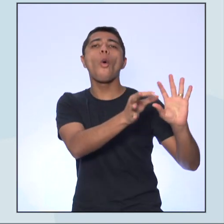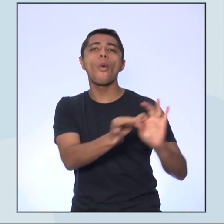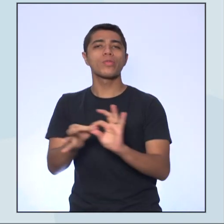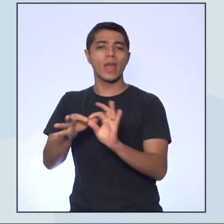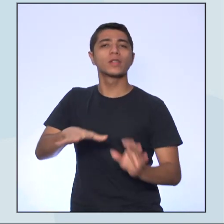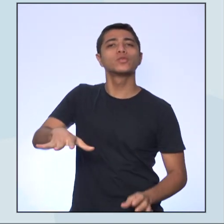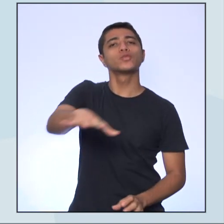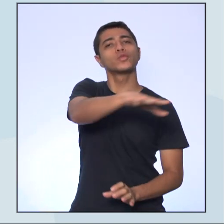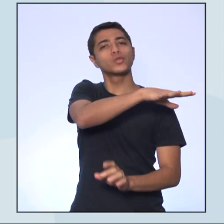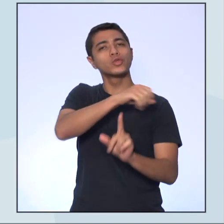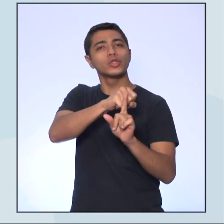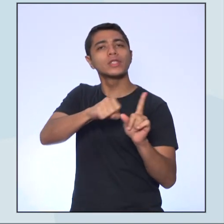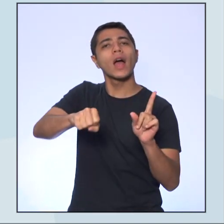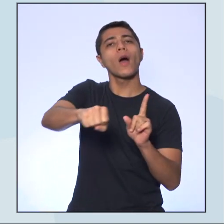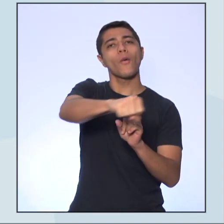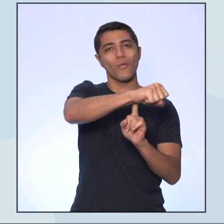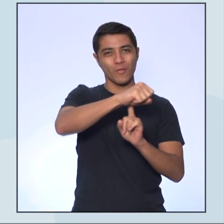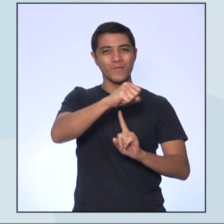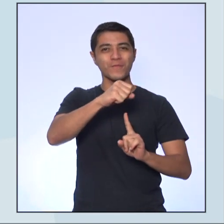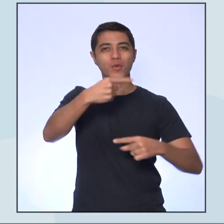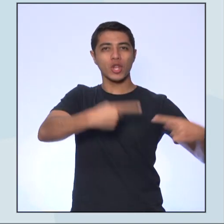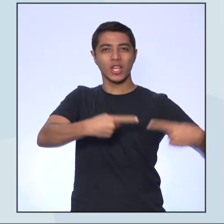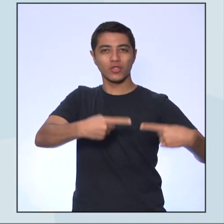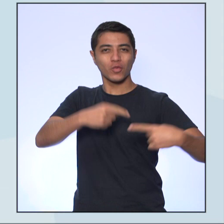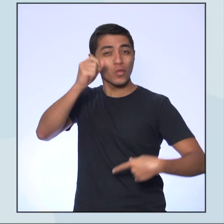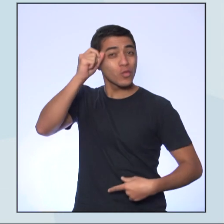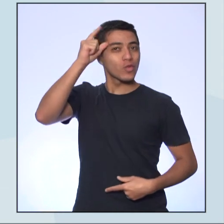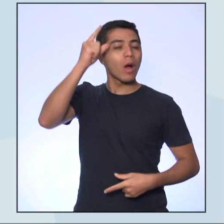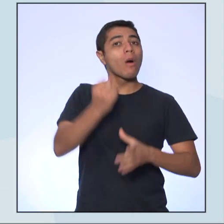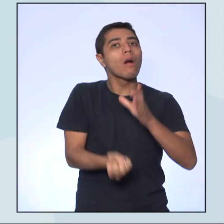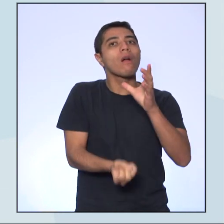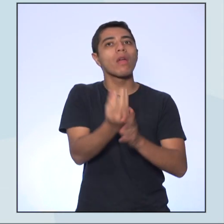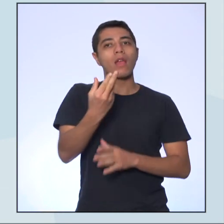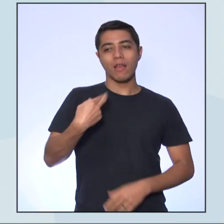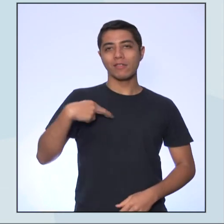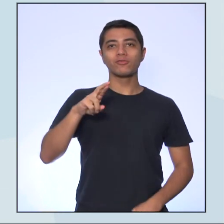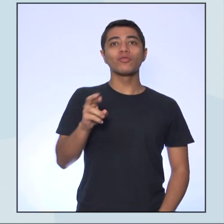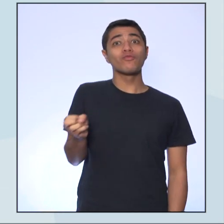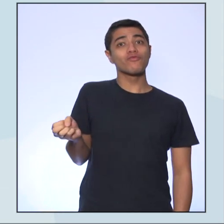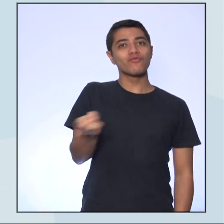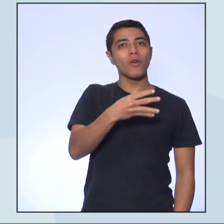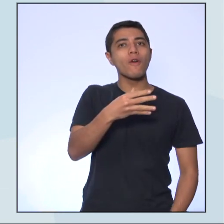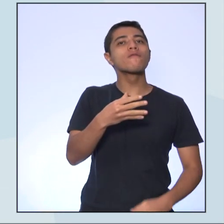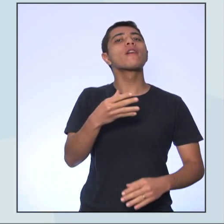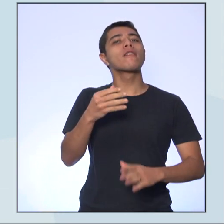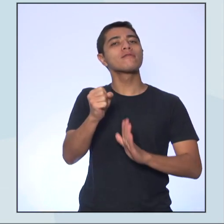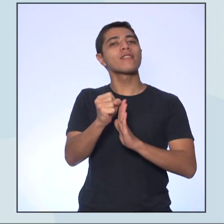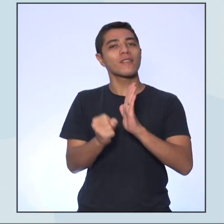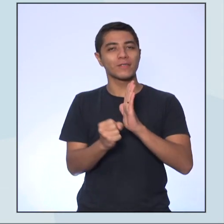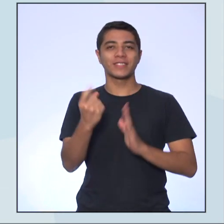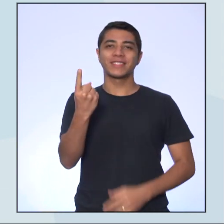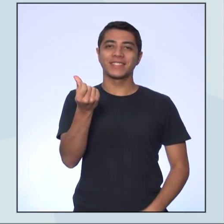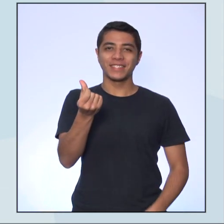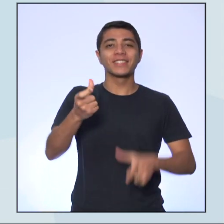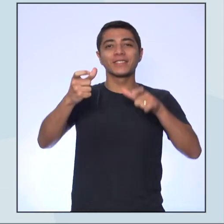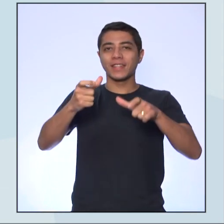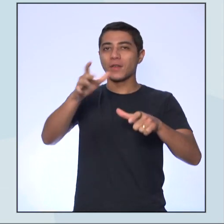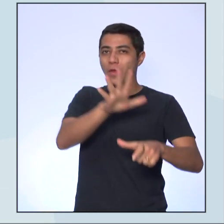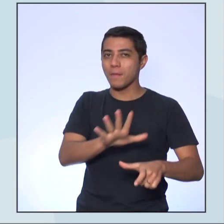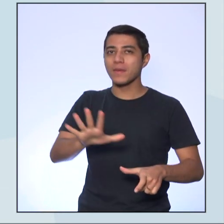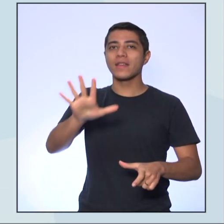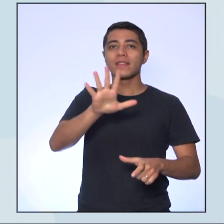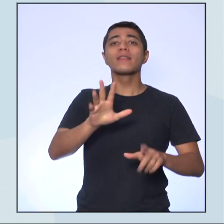o surgimento de novas religiões cristãs na Europa no século XVI e apresentar, em linhas gerais, aí cada uma